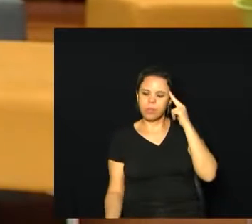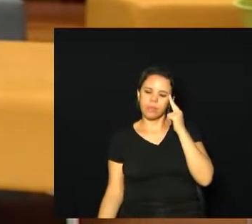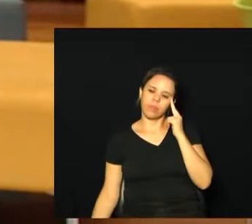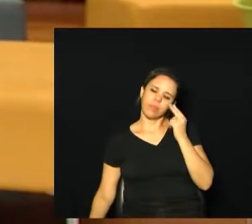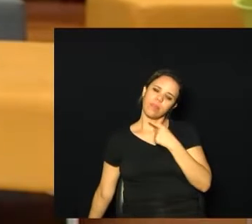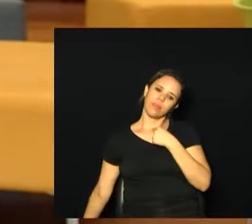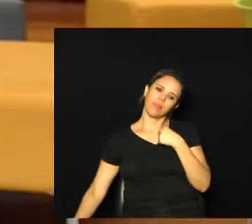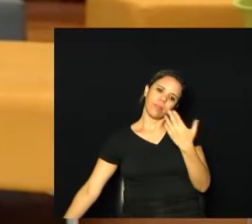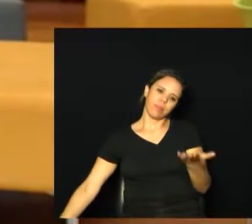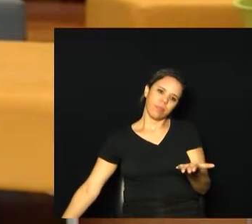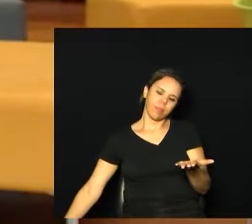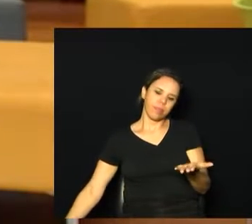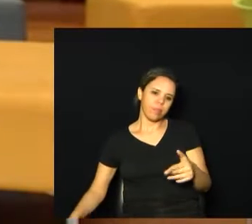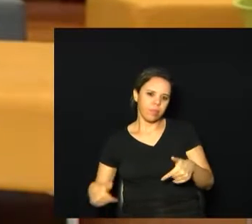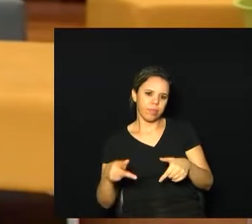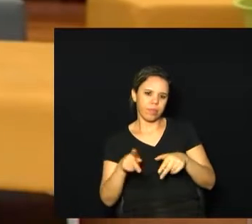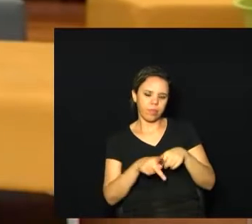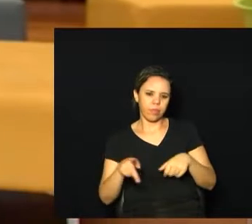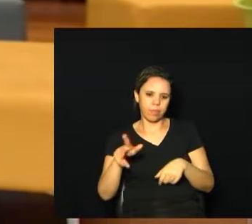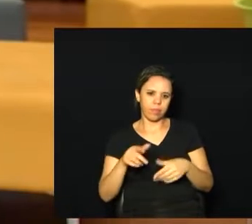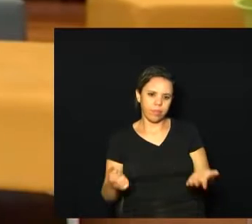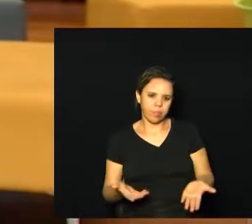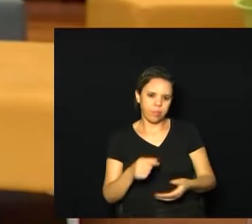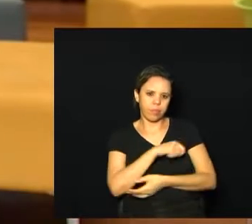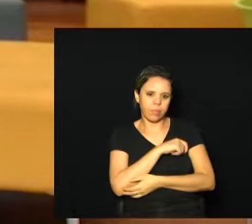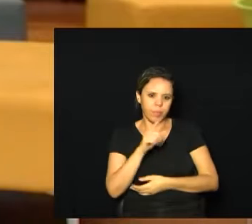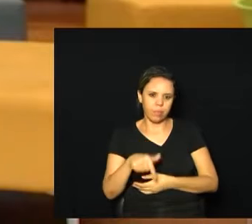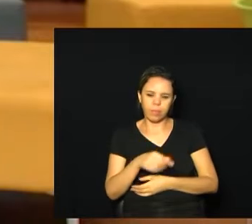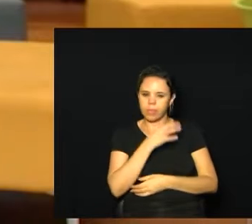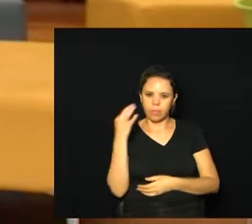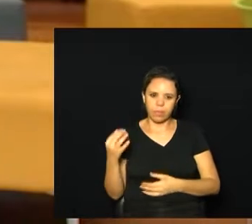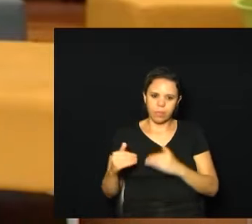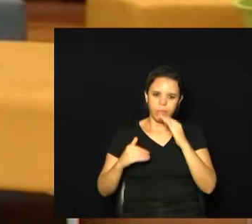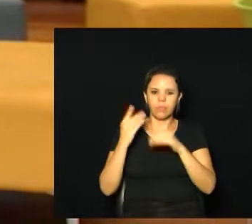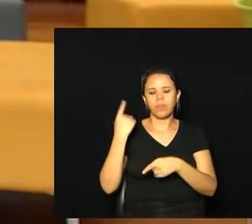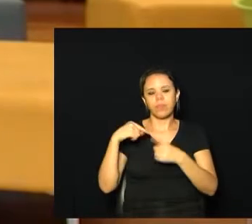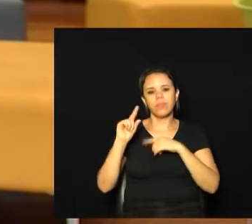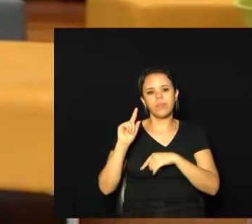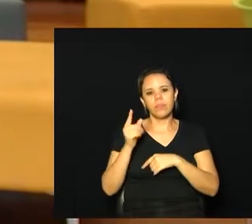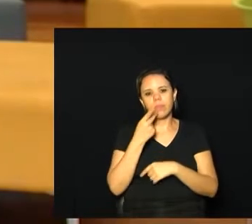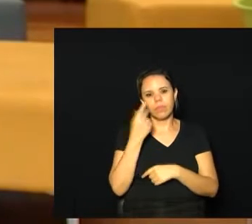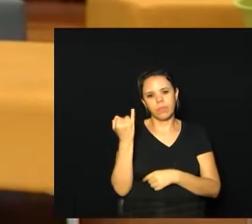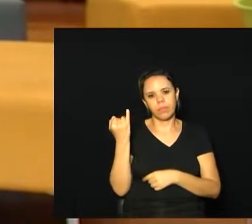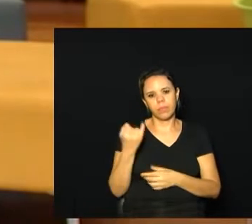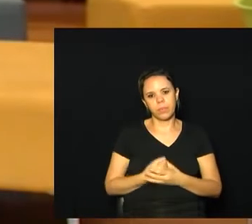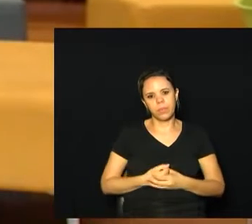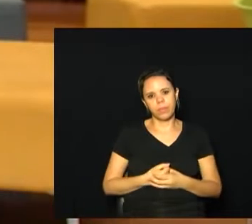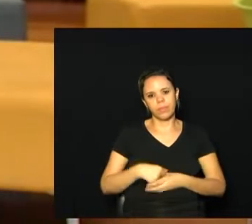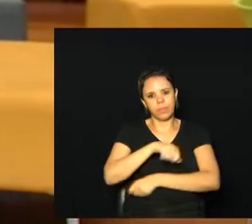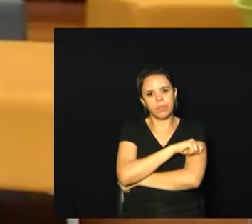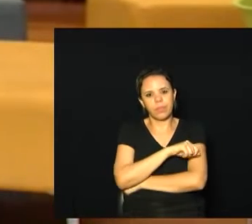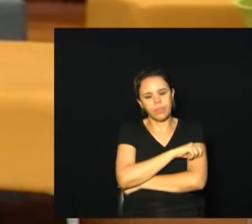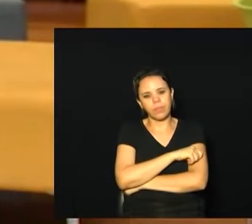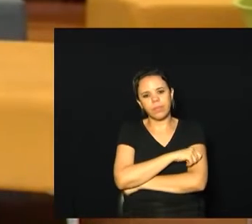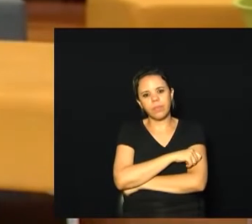né? Então, essa força que os professores dão para os seus alunos é essencial e, digamos assim, é importante para o aluno,